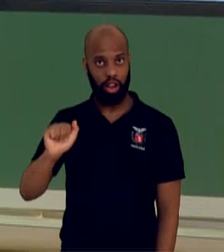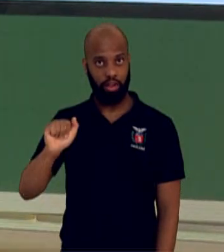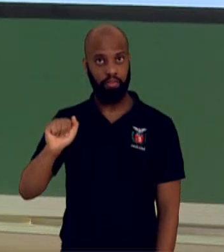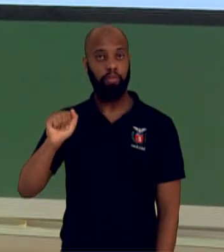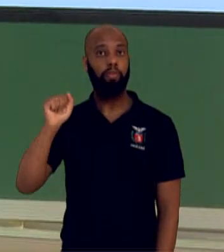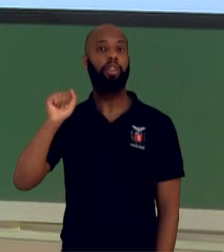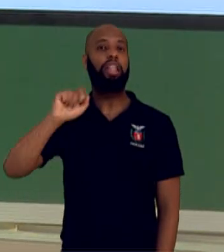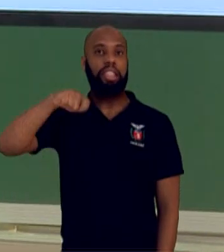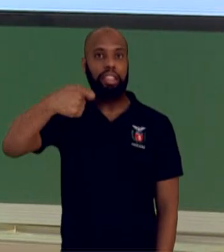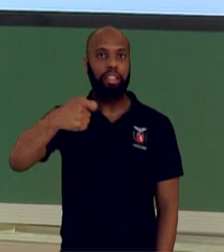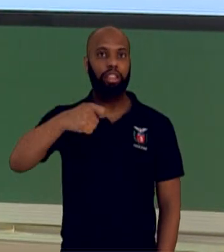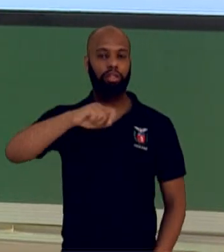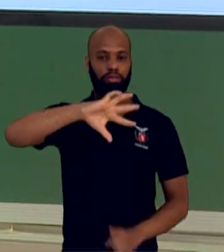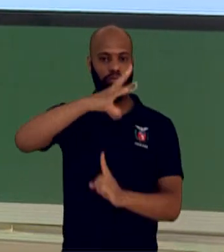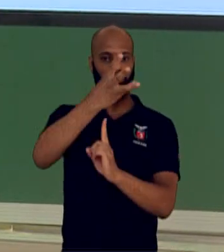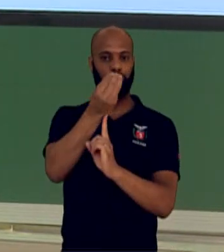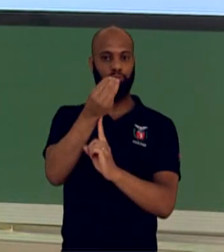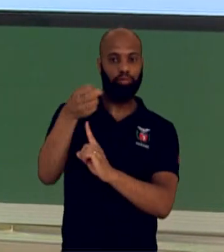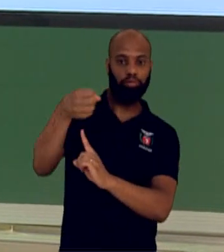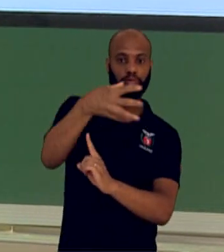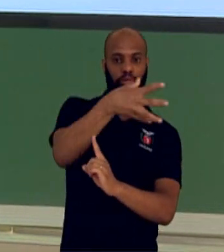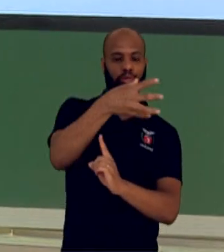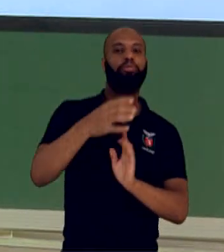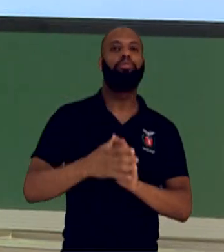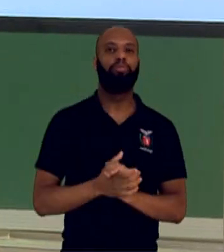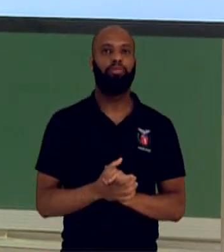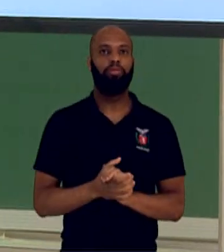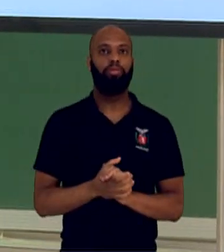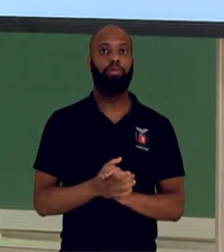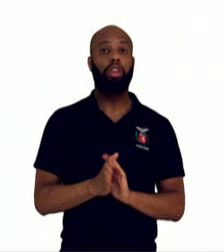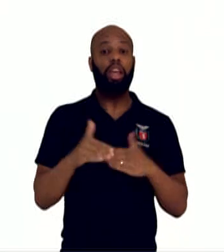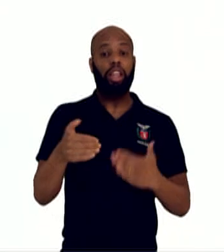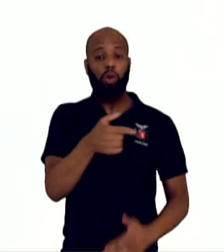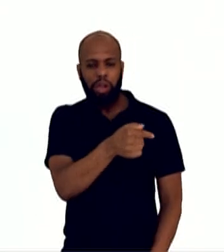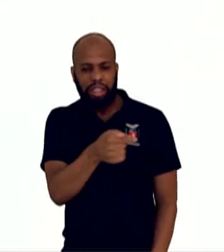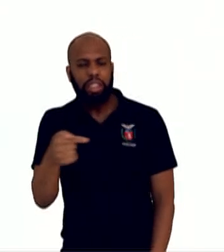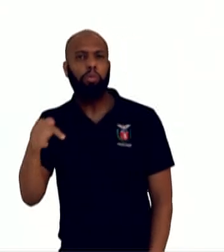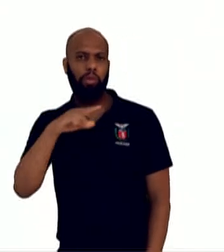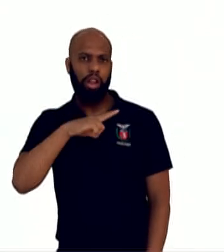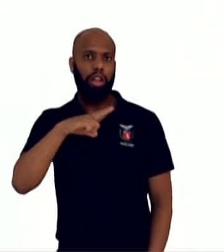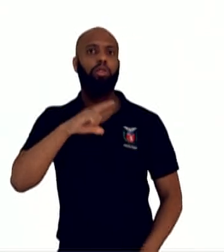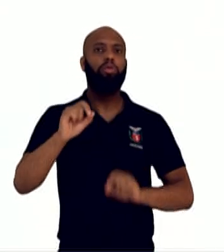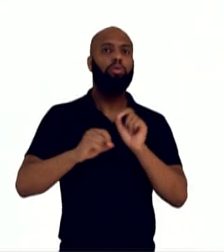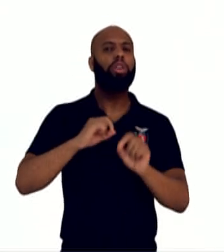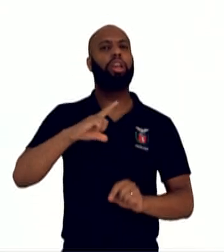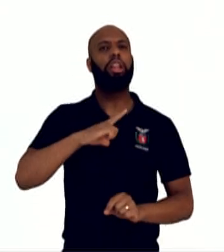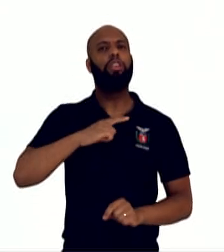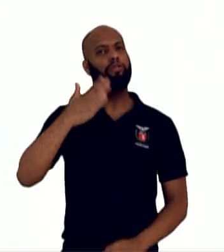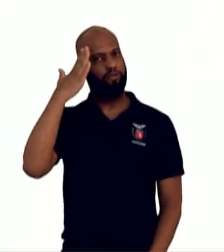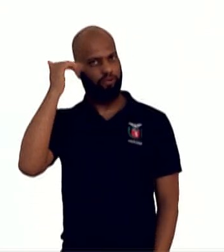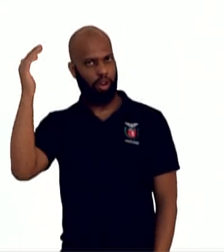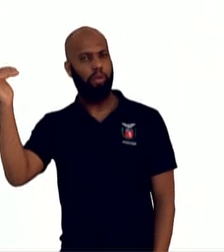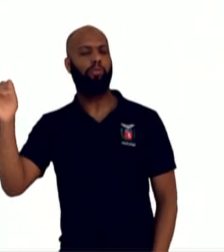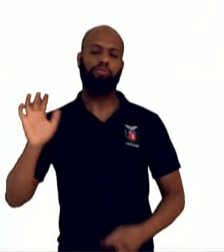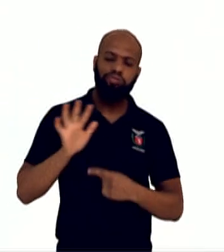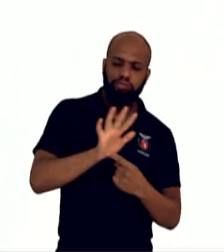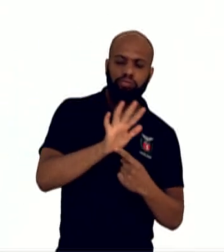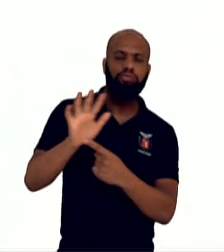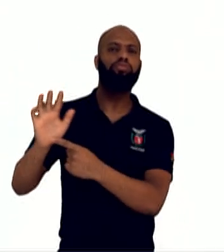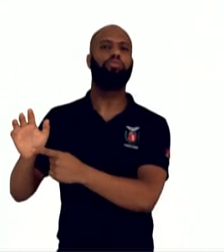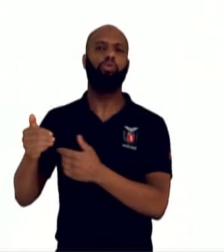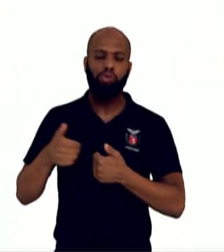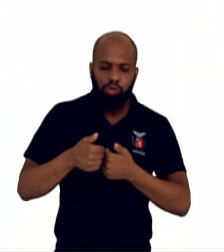a arte moderna do Brasil que foi nesta semana que teve grande destaque, grande